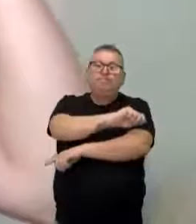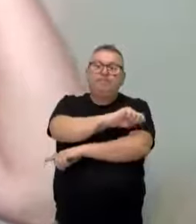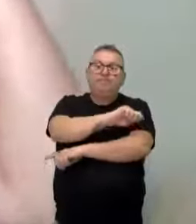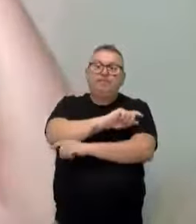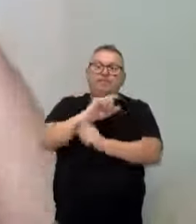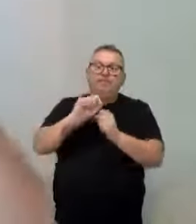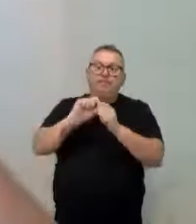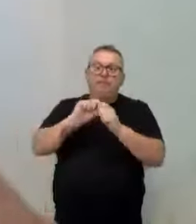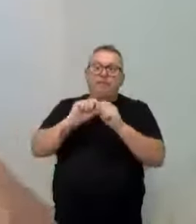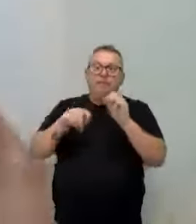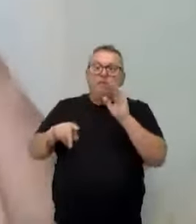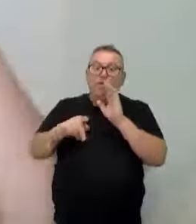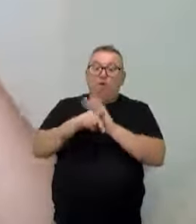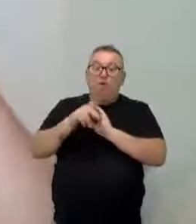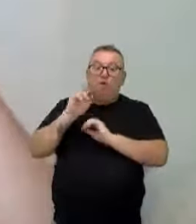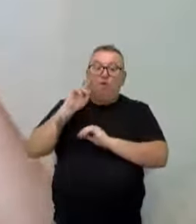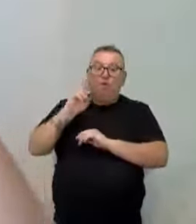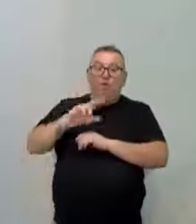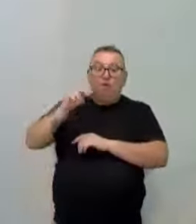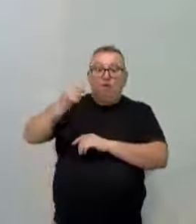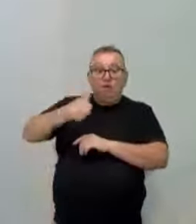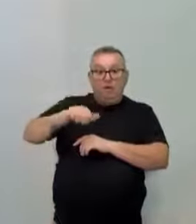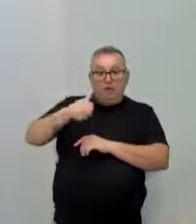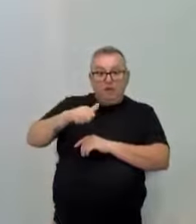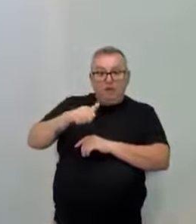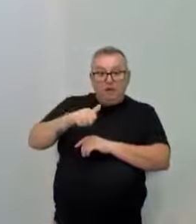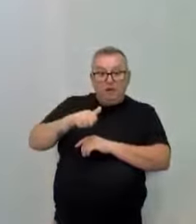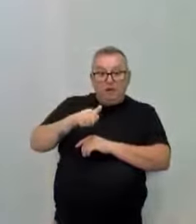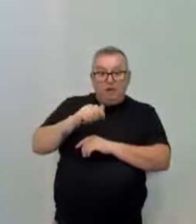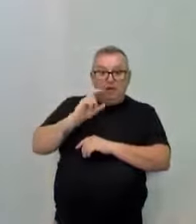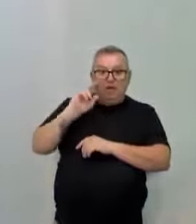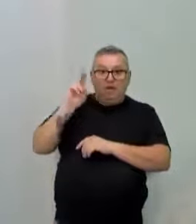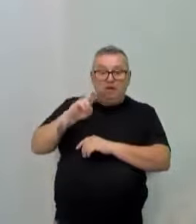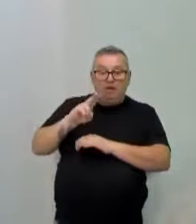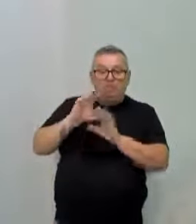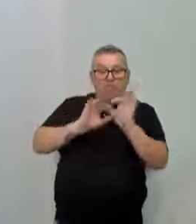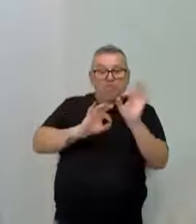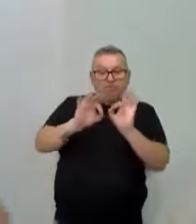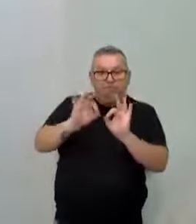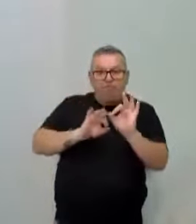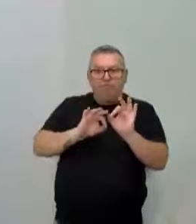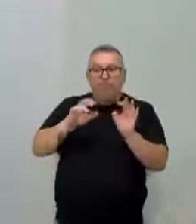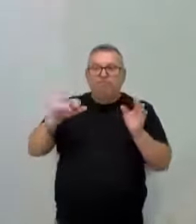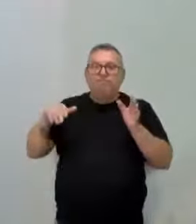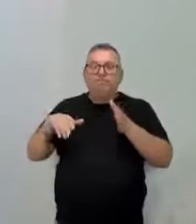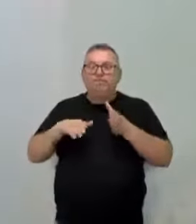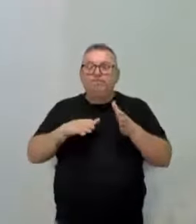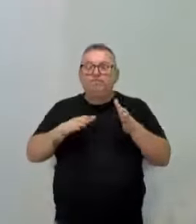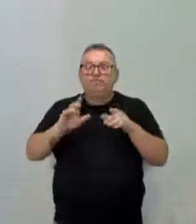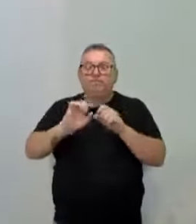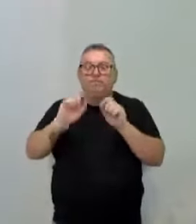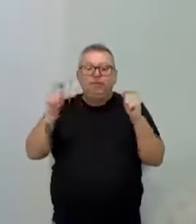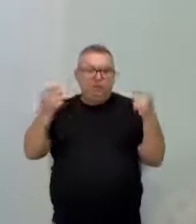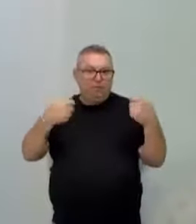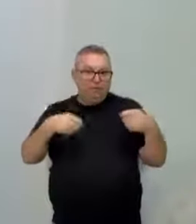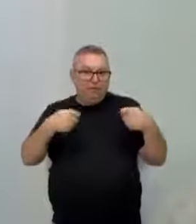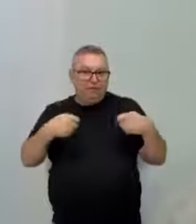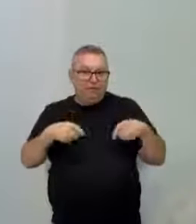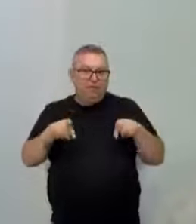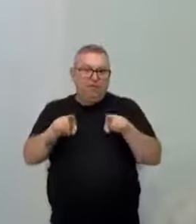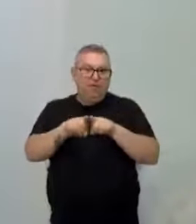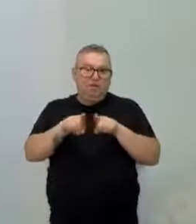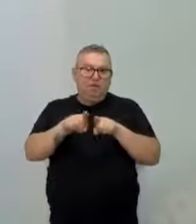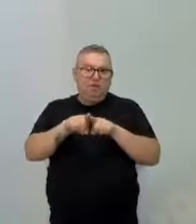sua autorreflexão, a sua autorregulação e reajustar o caminho se fosse necessário.